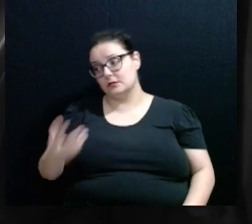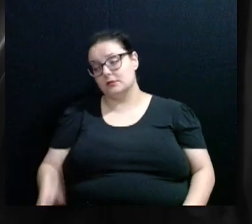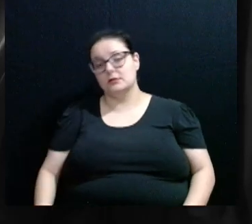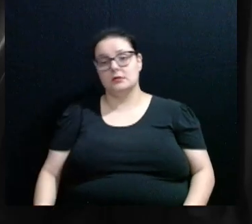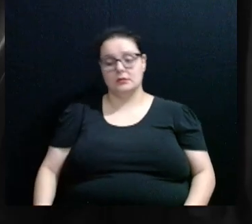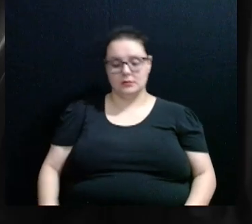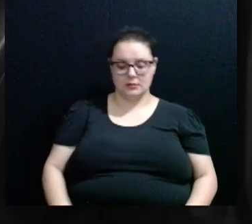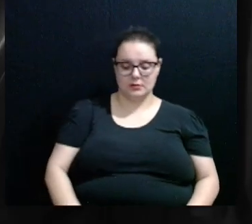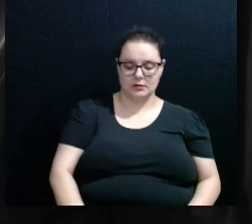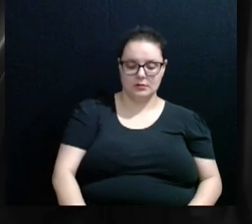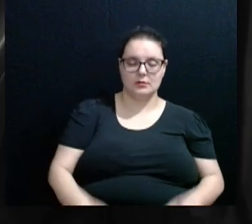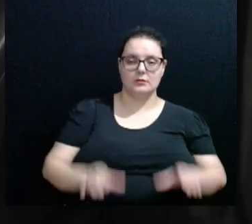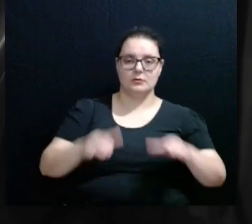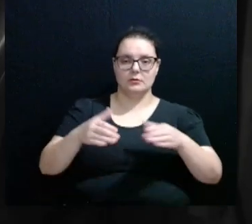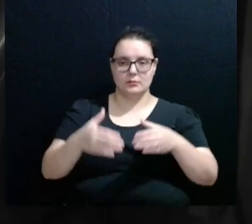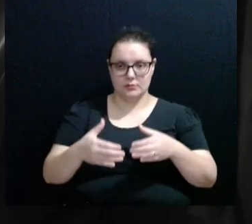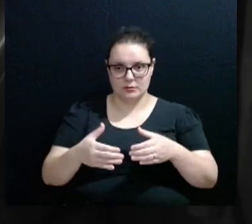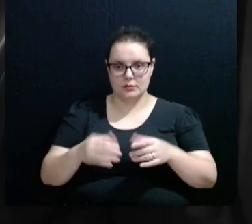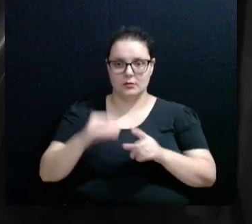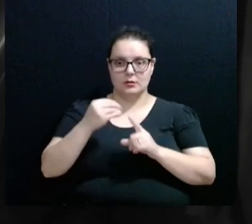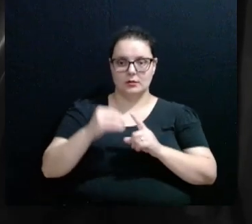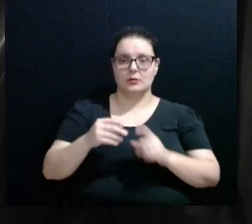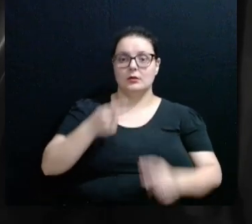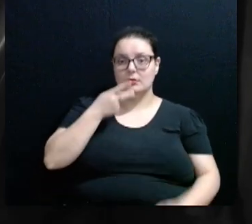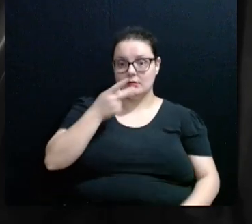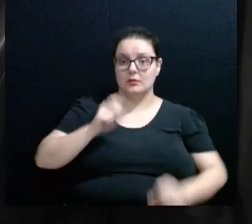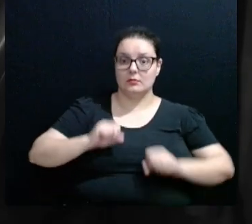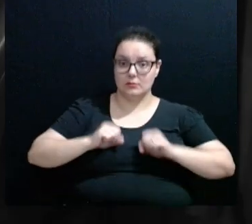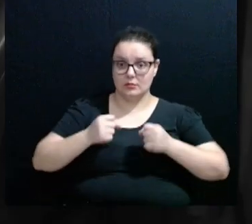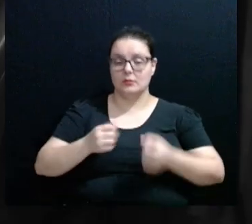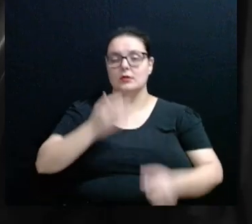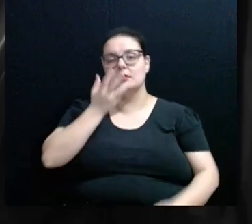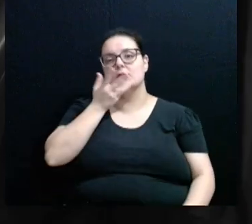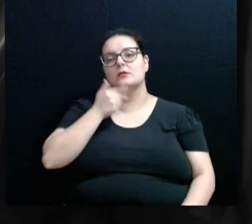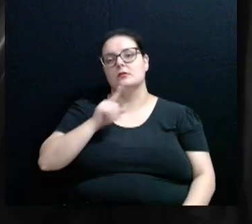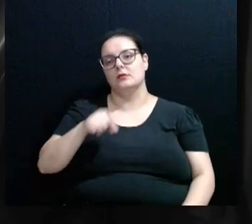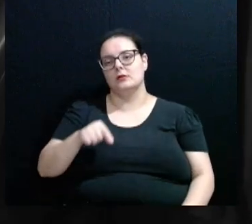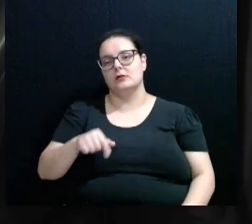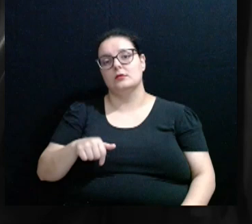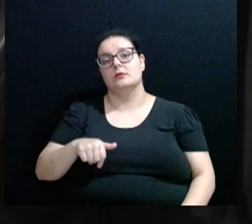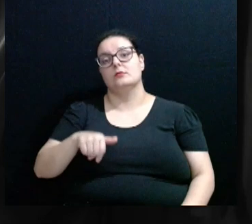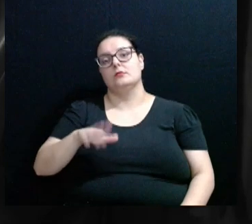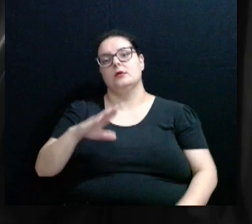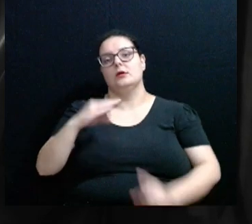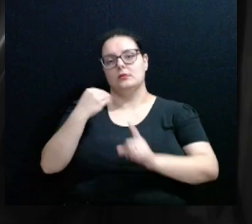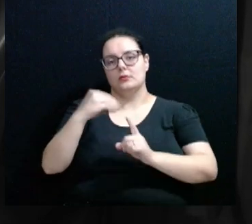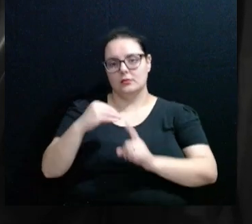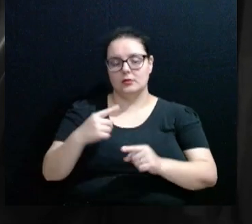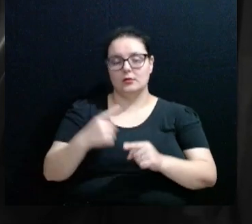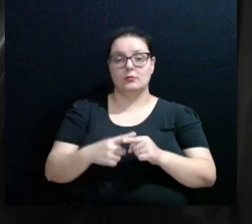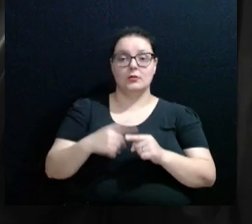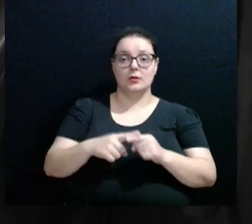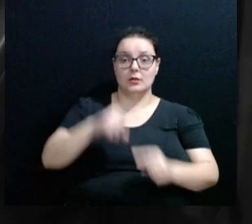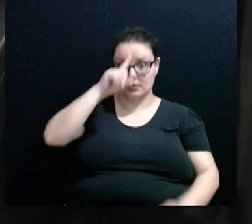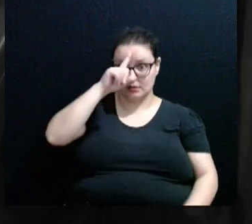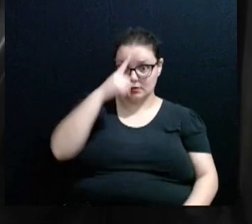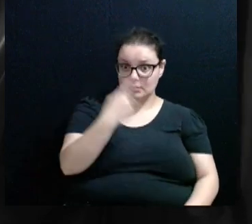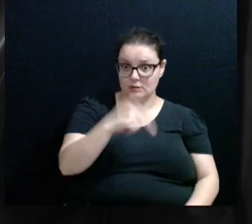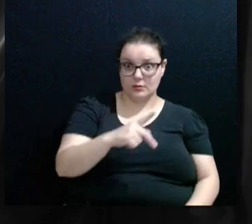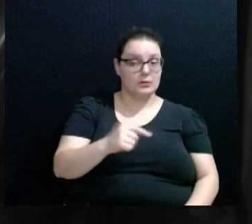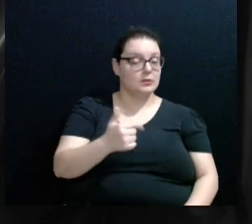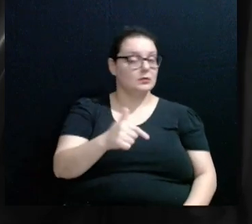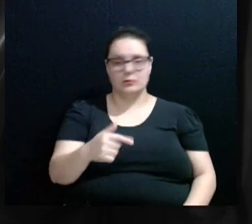vulneráveis, e isso eu reforço bastante, as crianças são os mais vulneráveis. porque a gente decide por elas, sem elas,